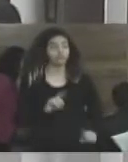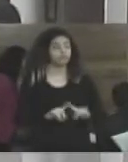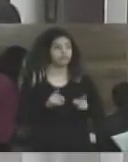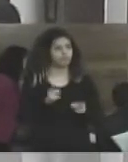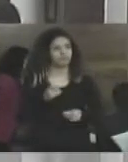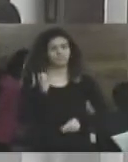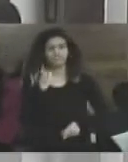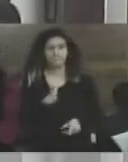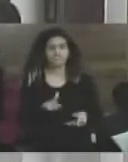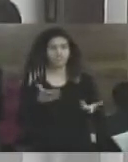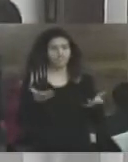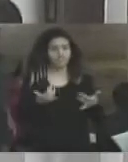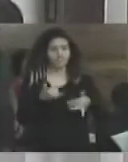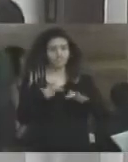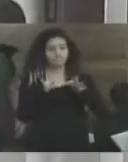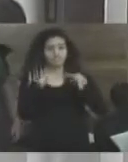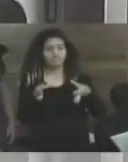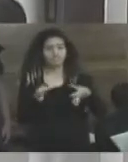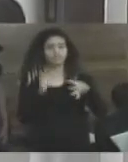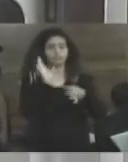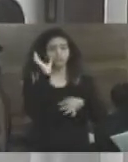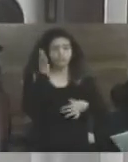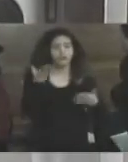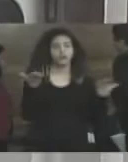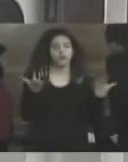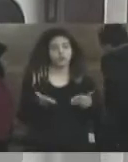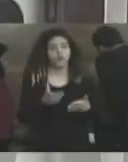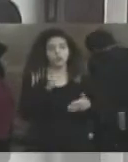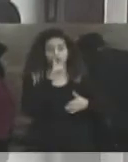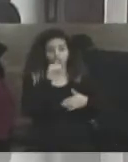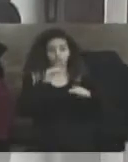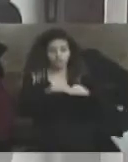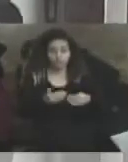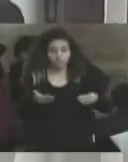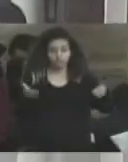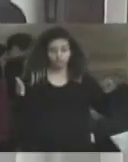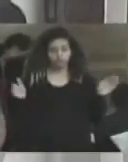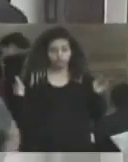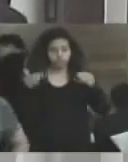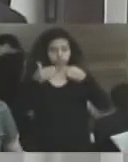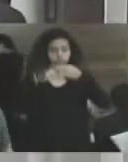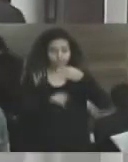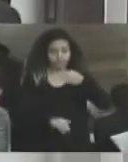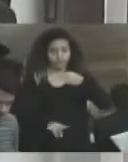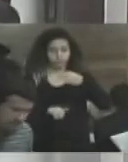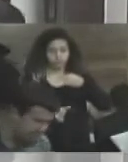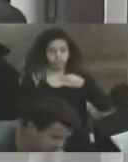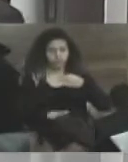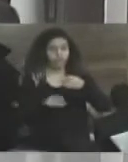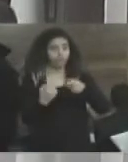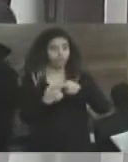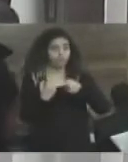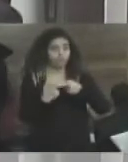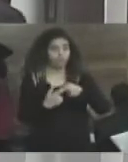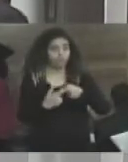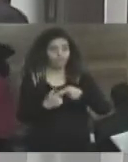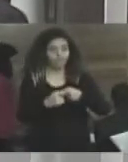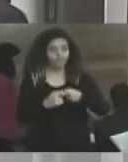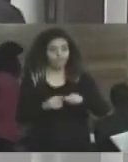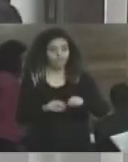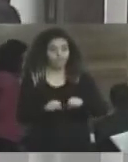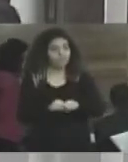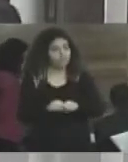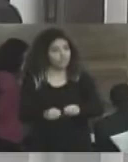são coisas bobas que tem ali para se resolver. Hoje a represa está vazando, porque o fundo está furado, as pedras que tem em volta rachado,